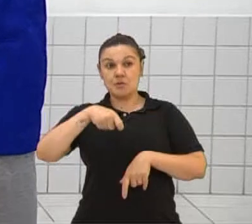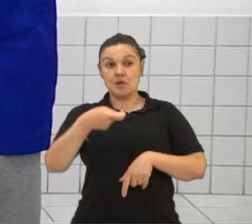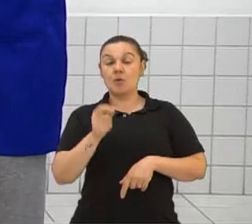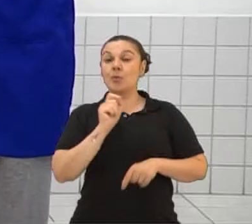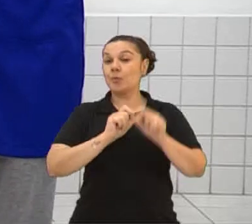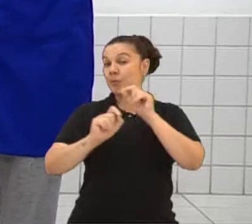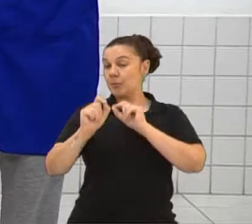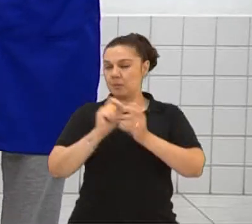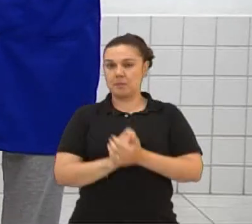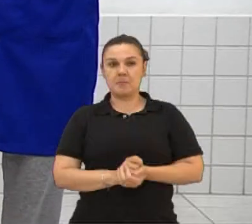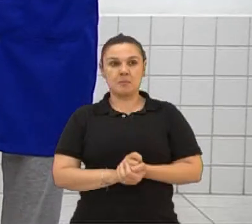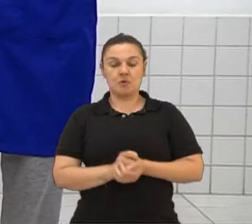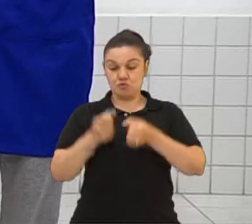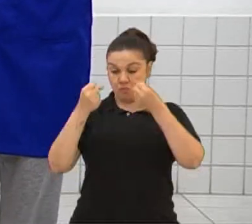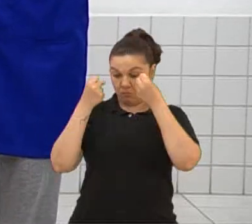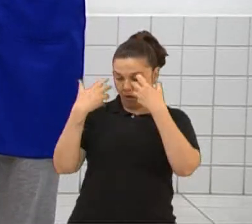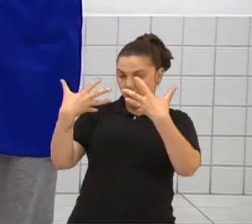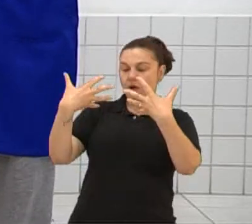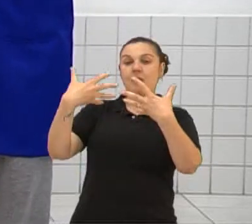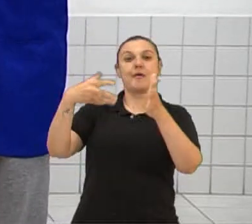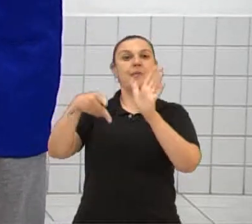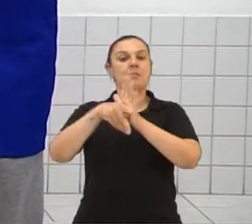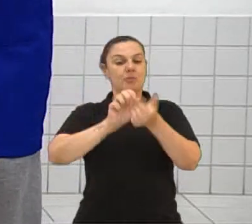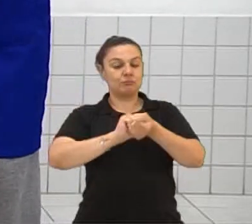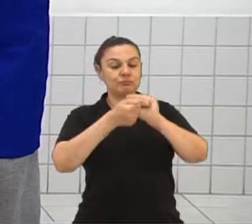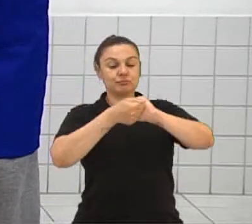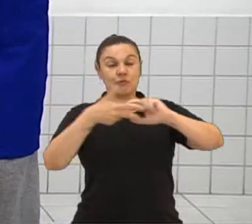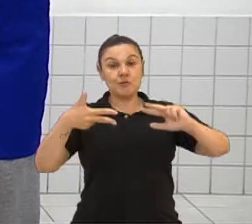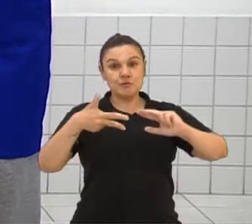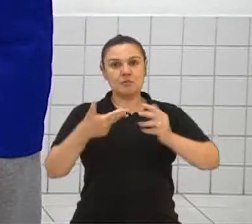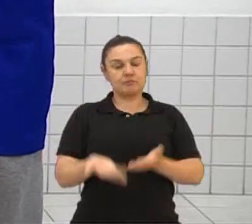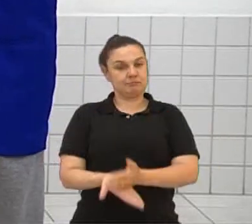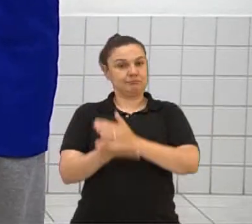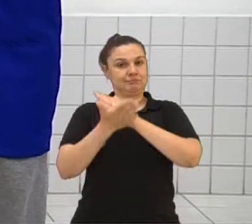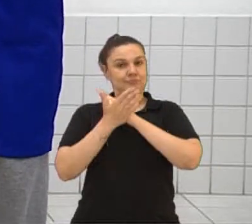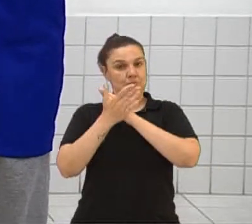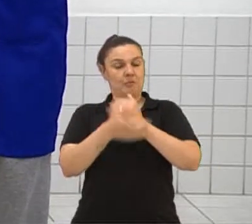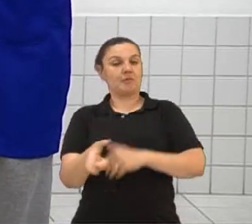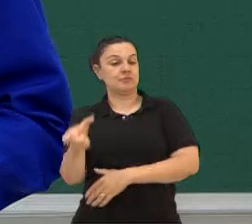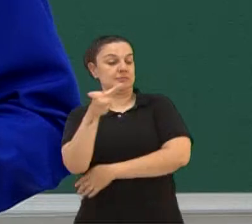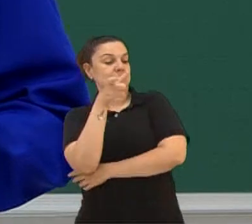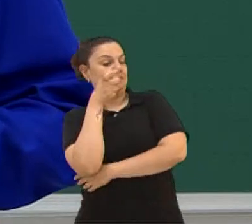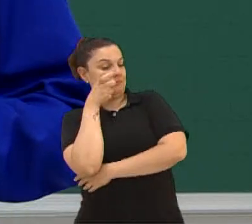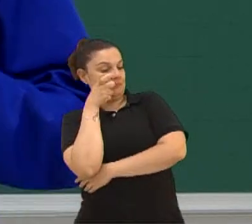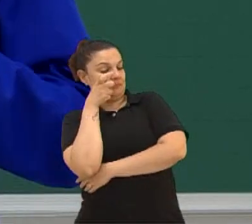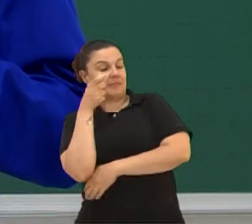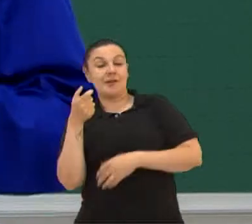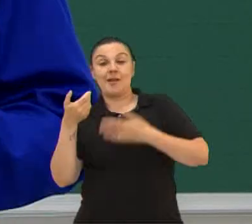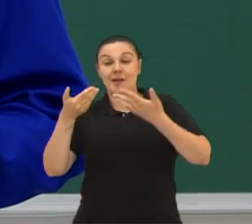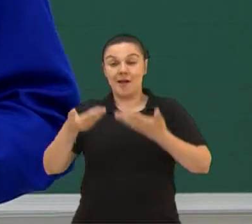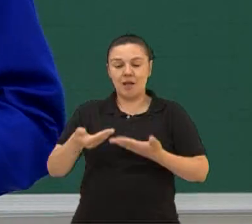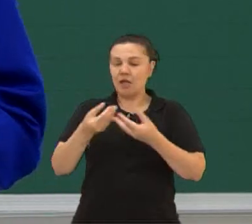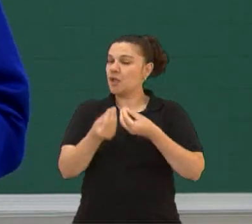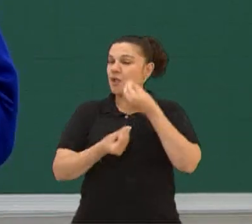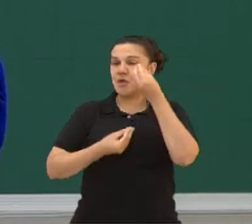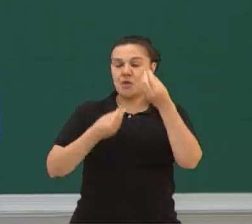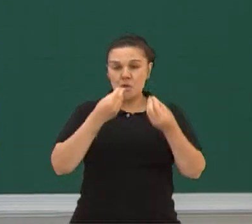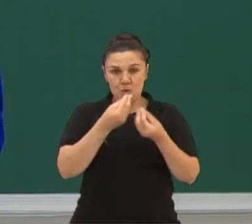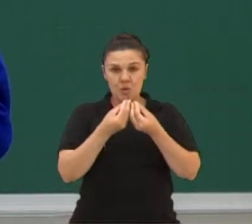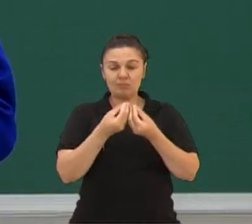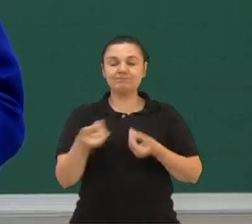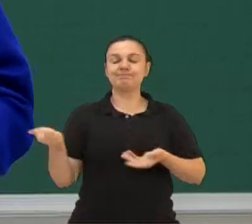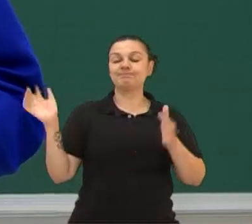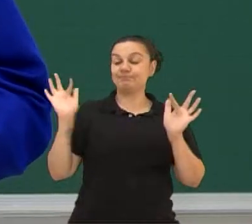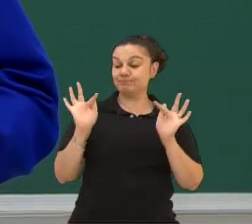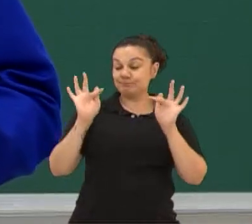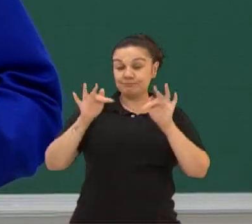sobre o espetáculo que o esporte favorece, proporciona e como que a gente chegou a esse